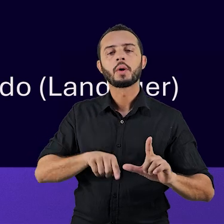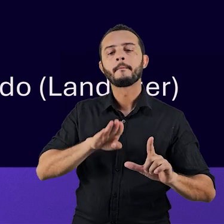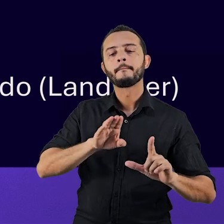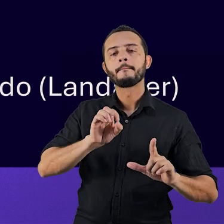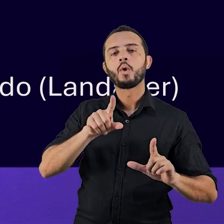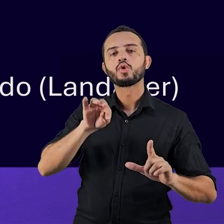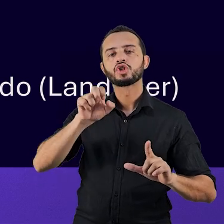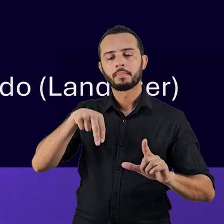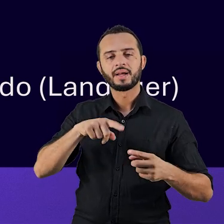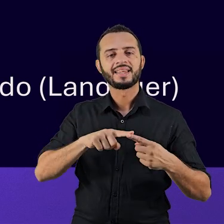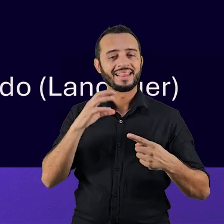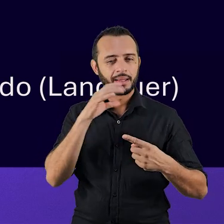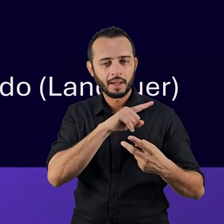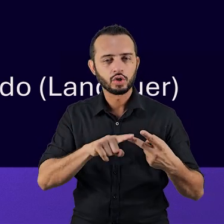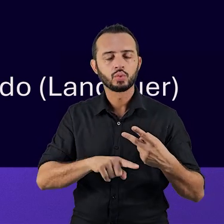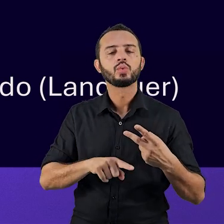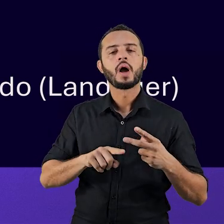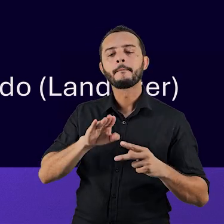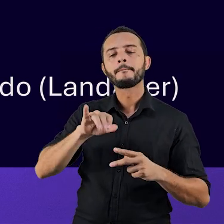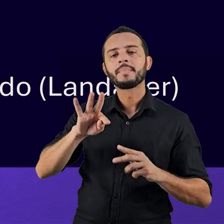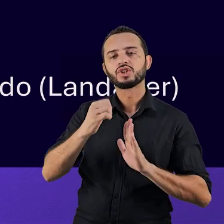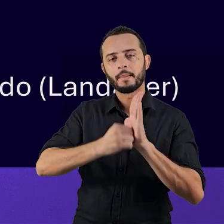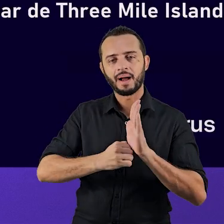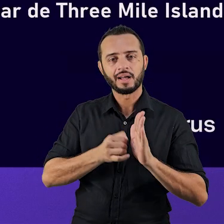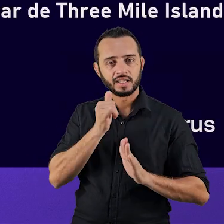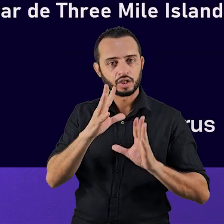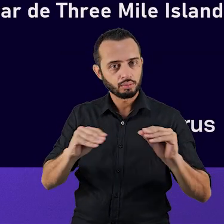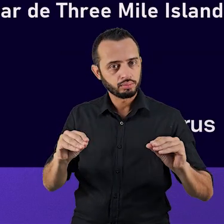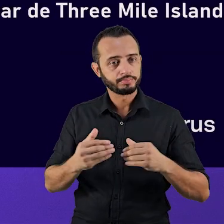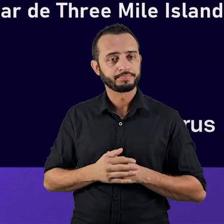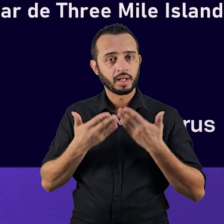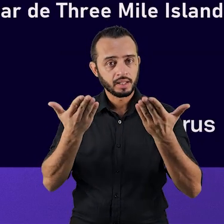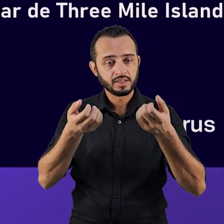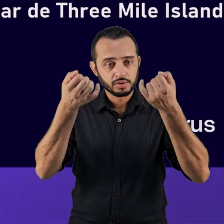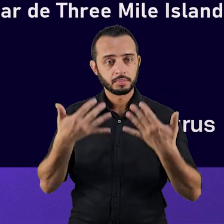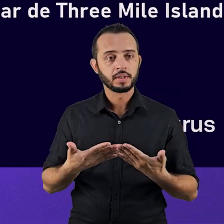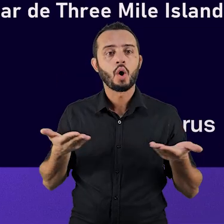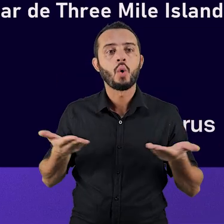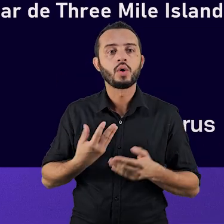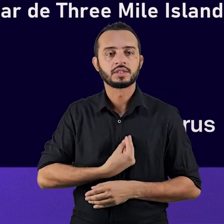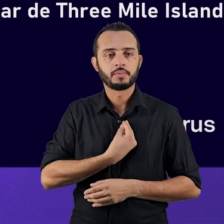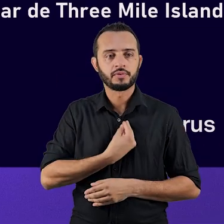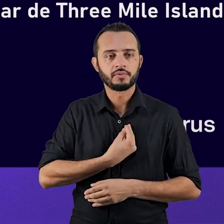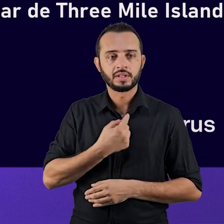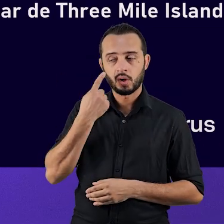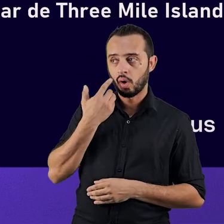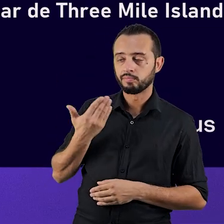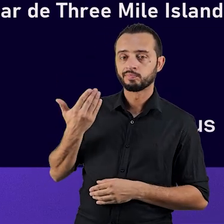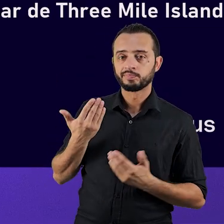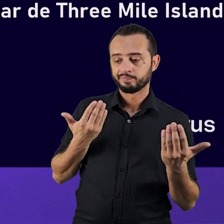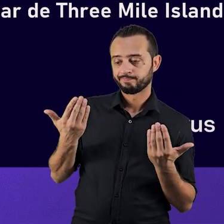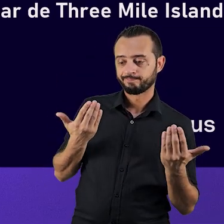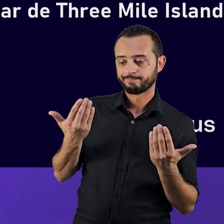Boltzmann, temperatura, log 2 por bit apagado. Perfeito? E isso explica a situação que nós estamos vivendo, esse paradigma atual,